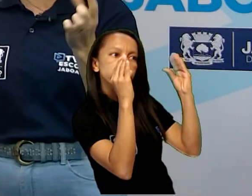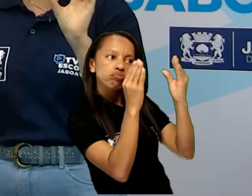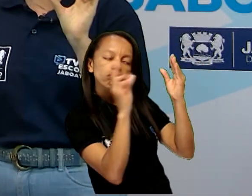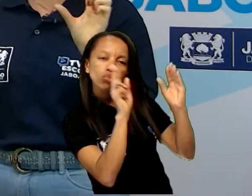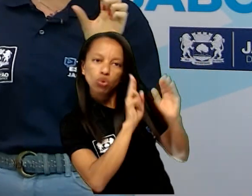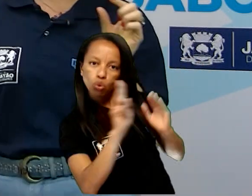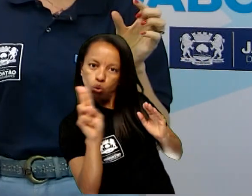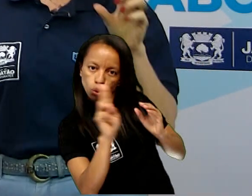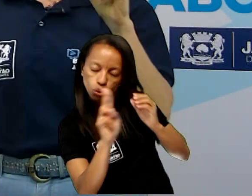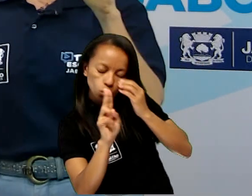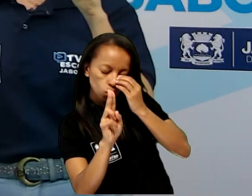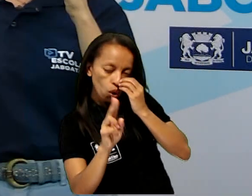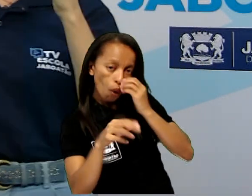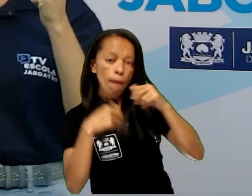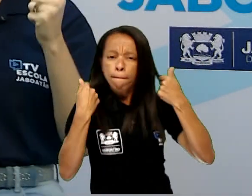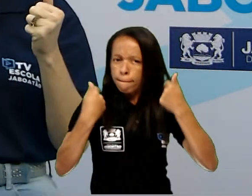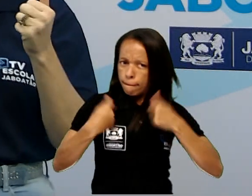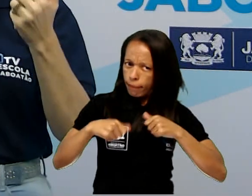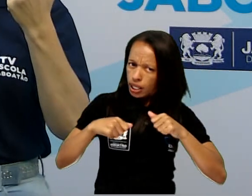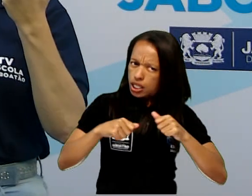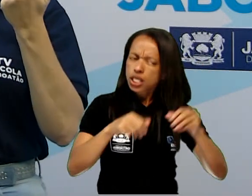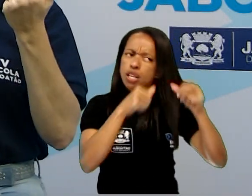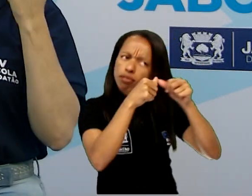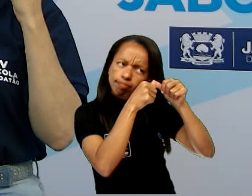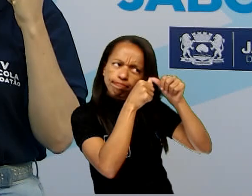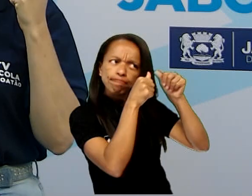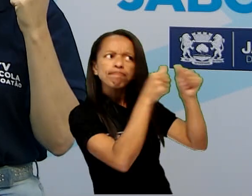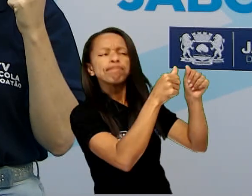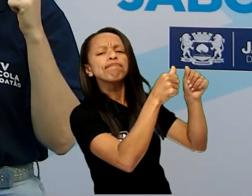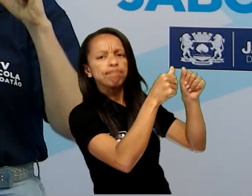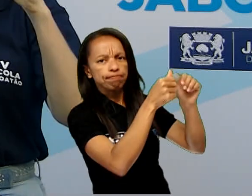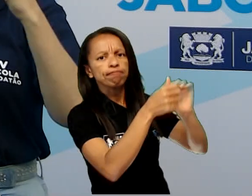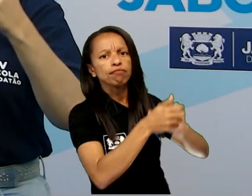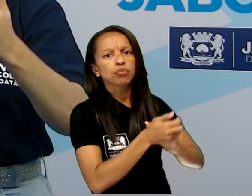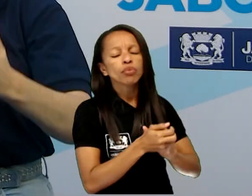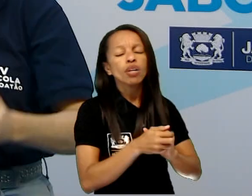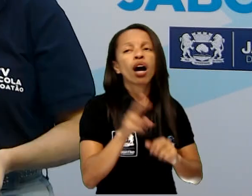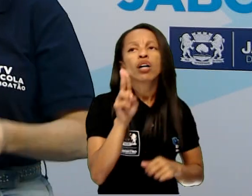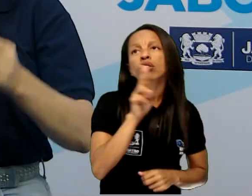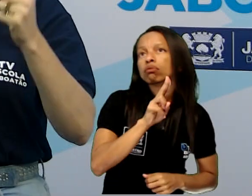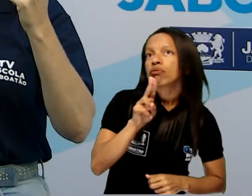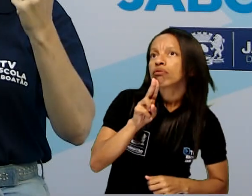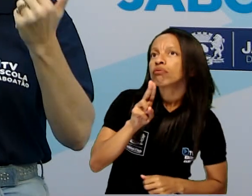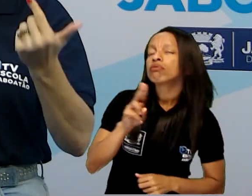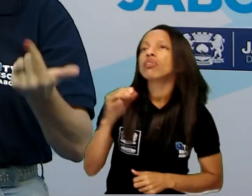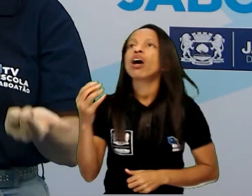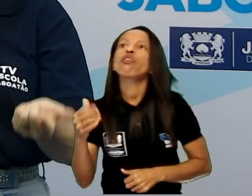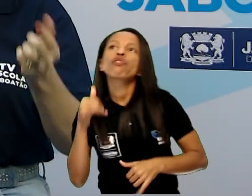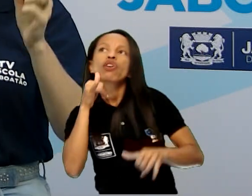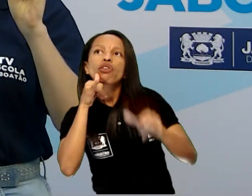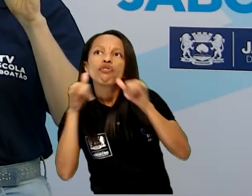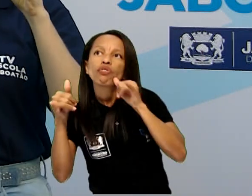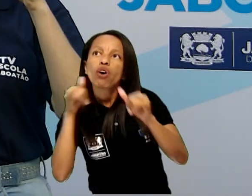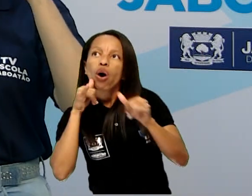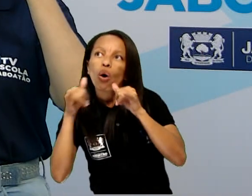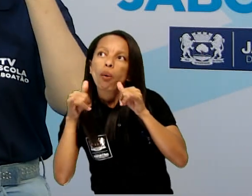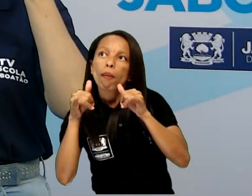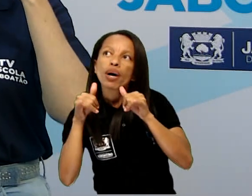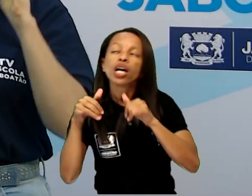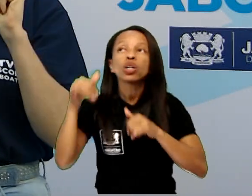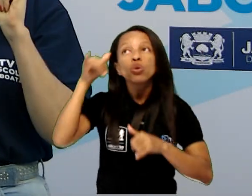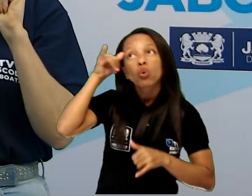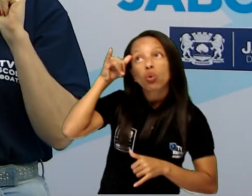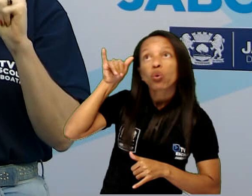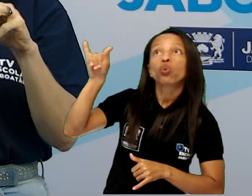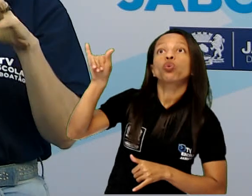cada produto vem dizendo se você tiver alguma advertência, tiver alguma alergia, alguma coisa